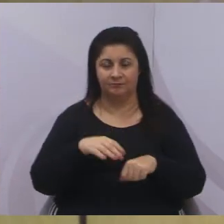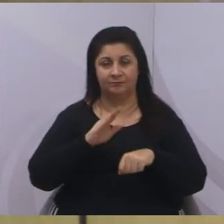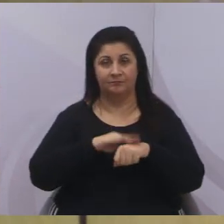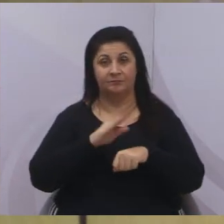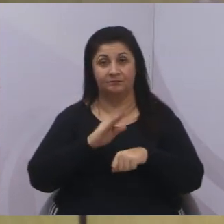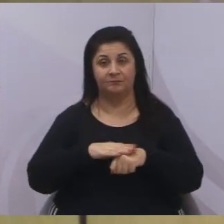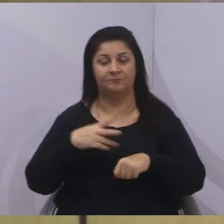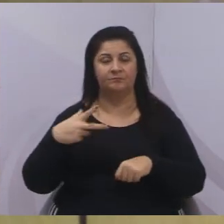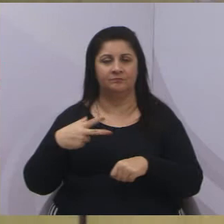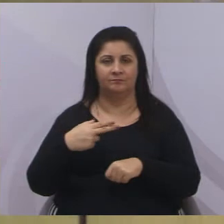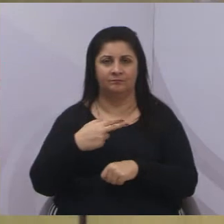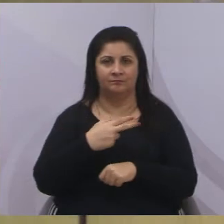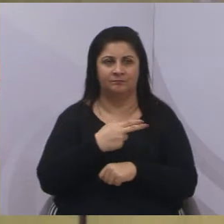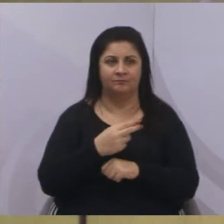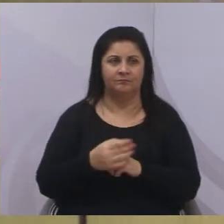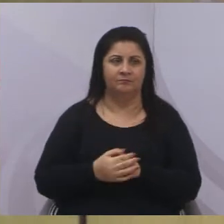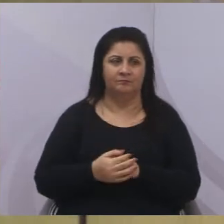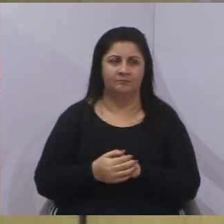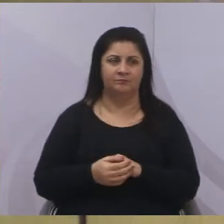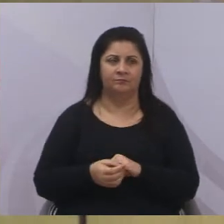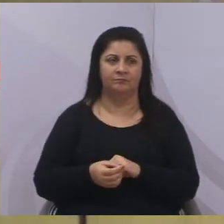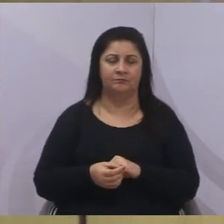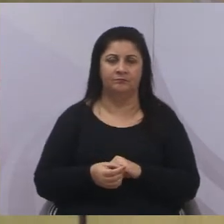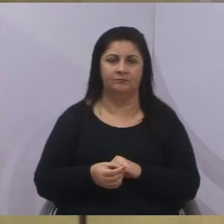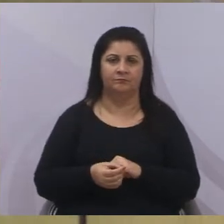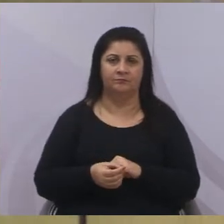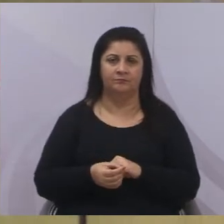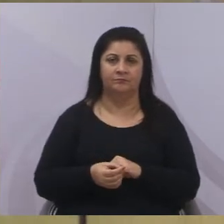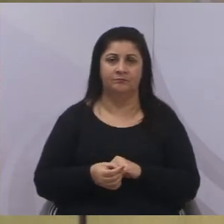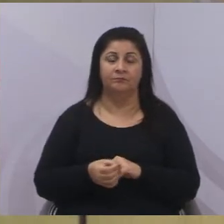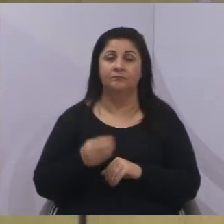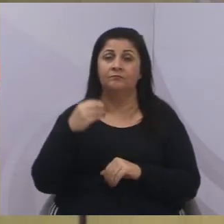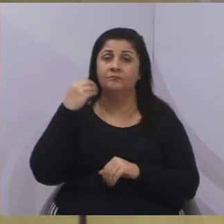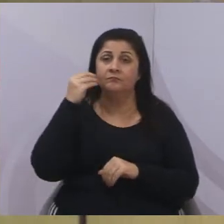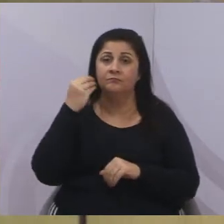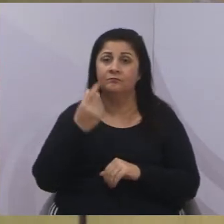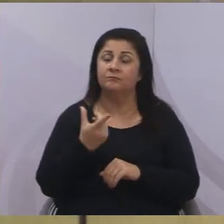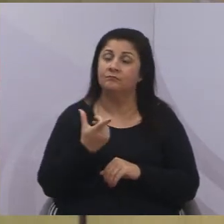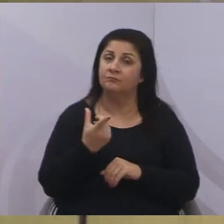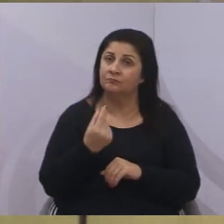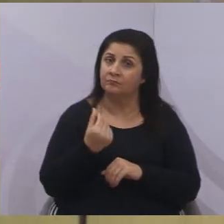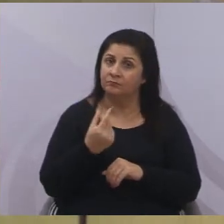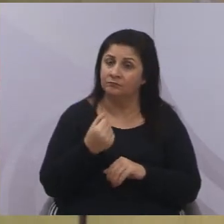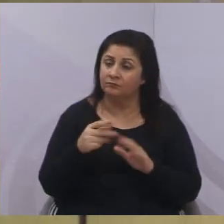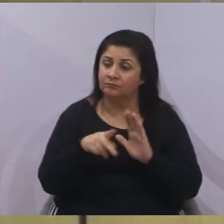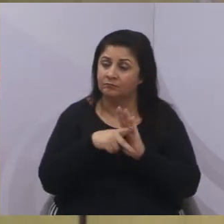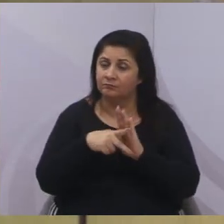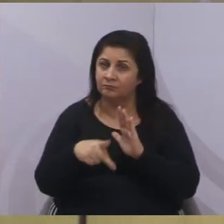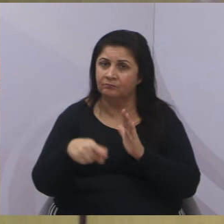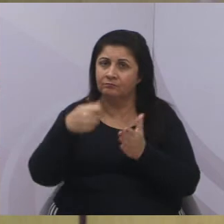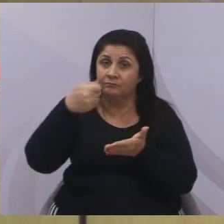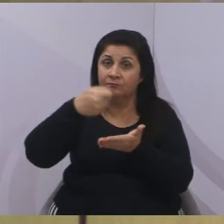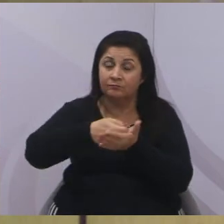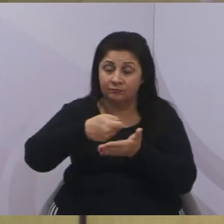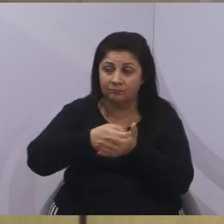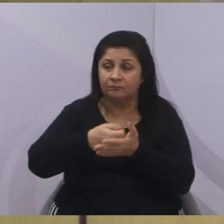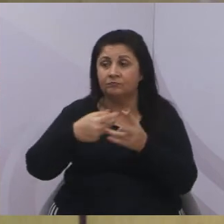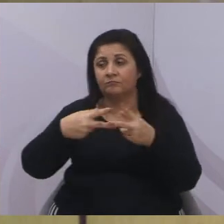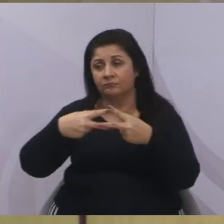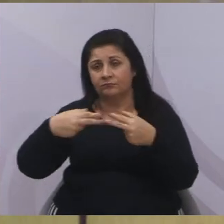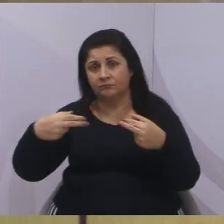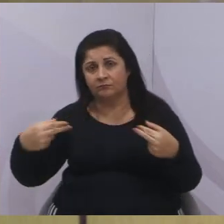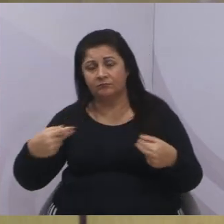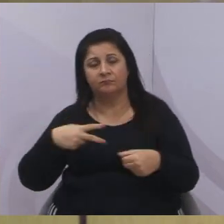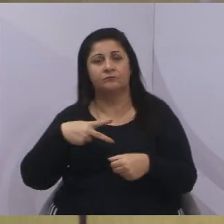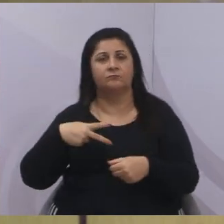de rim e ver recursos específicos para comprar o material para poder fazer